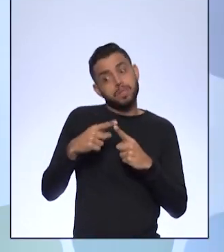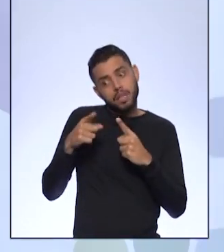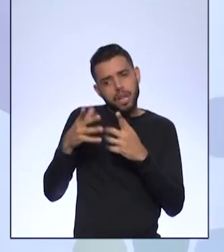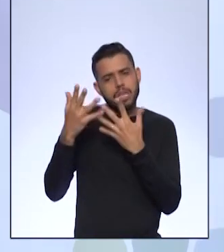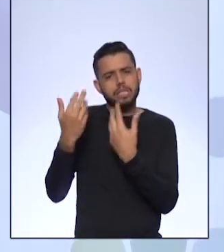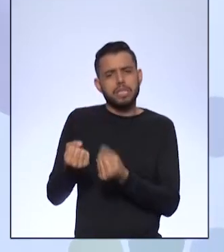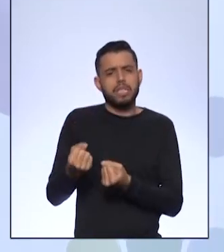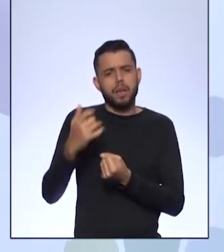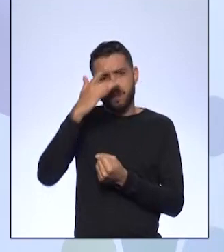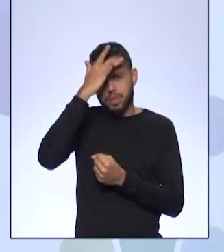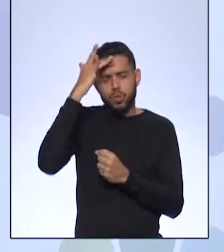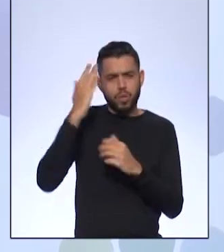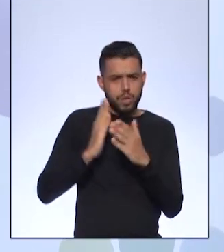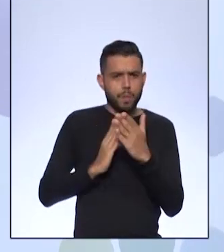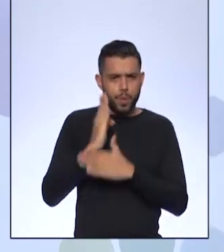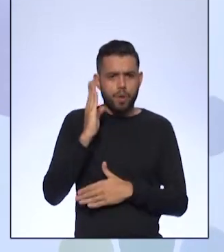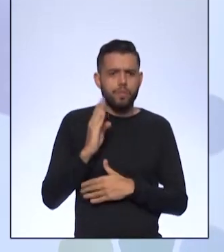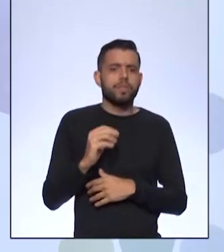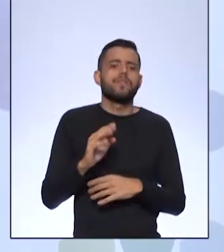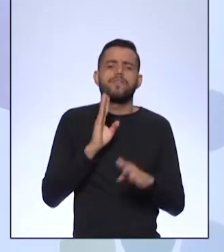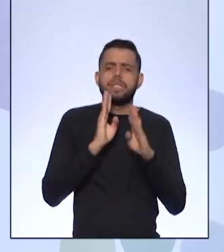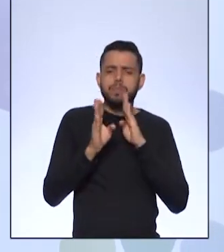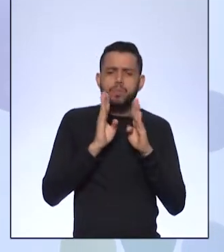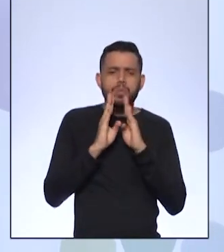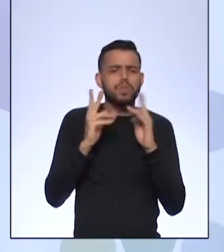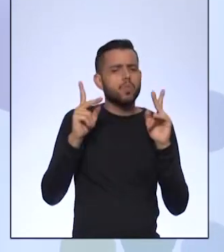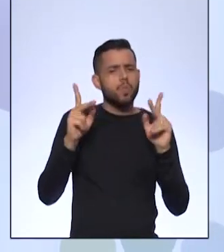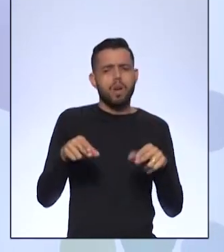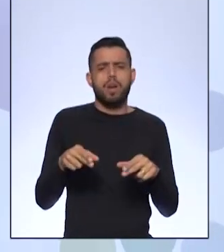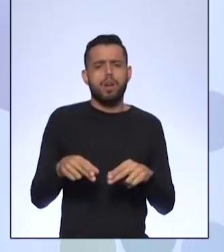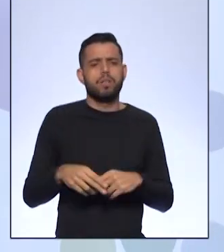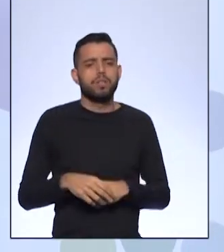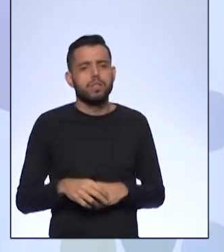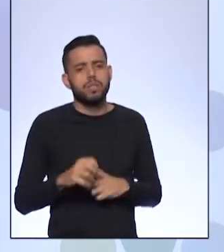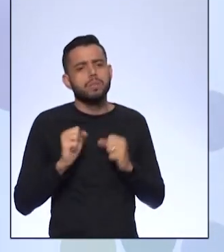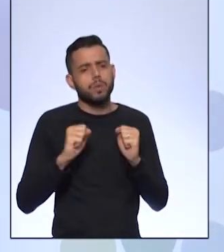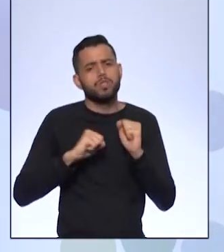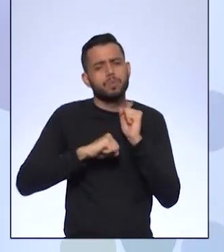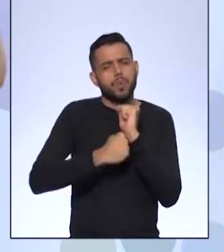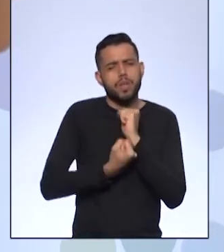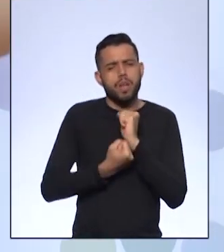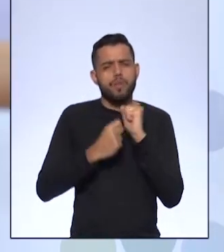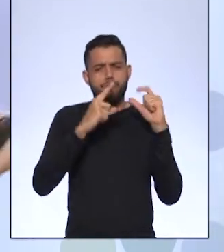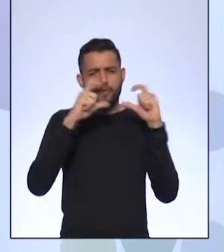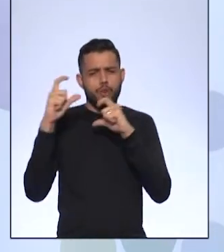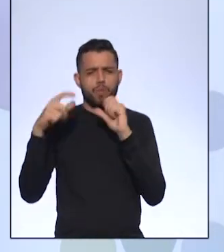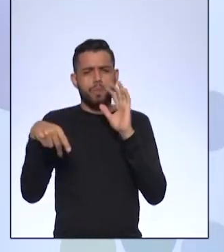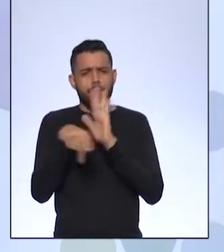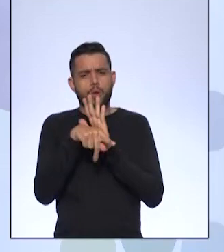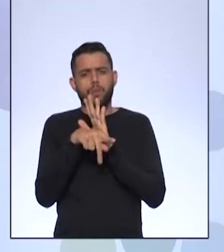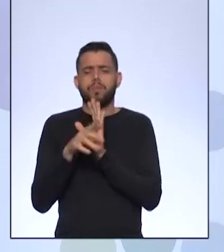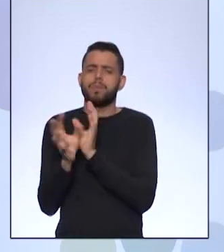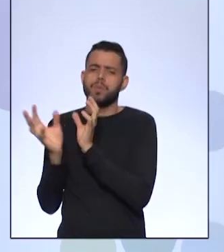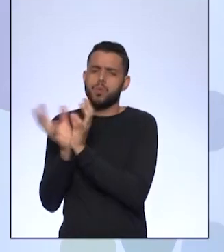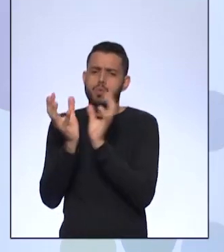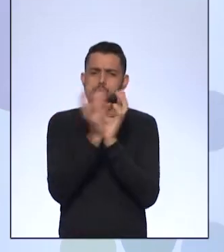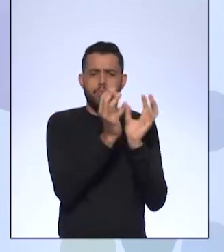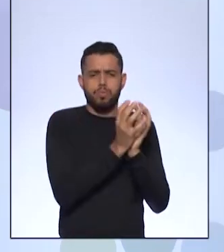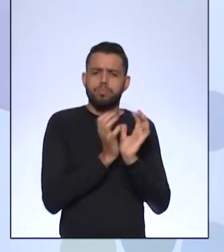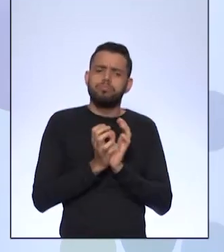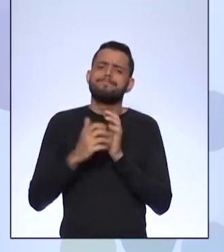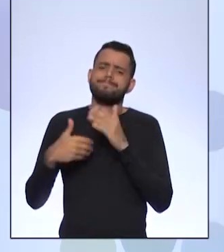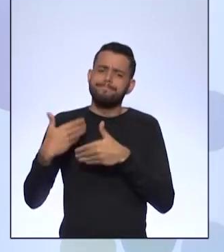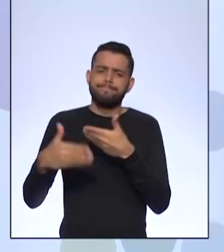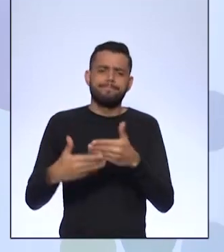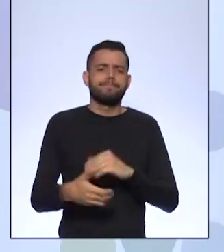são essas pessoas que te seguem. O Facebook é a mesma coisa, você pode bloquear fotos específicas para determinados grupos, e assim